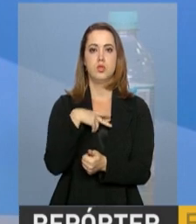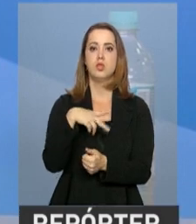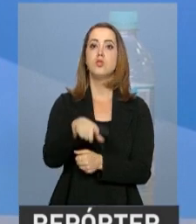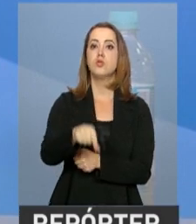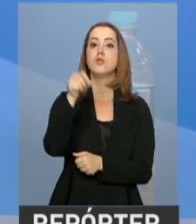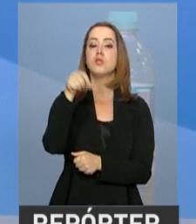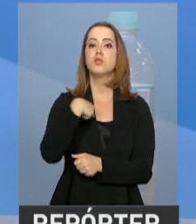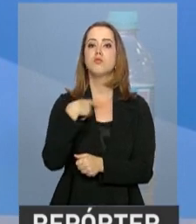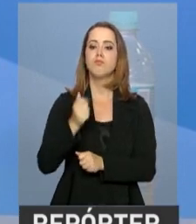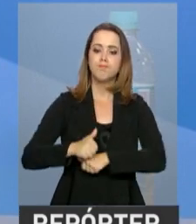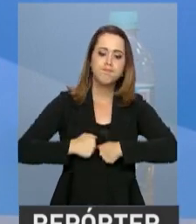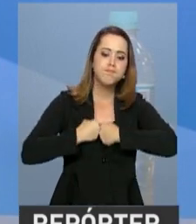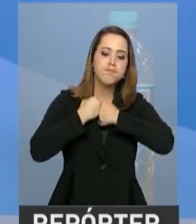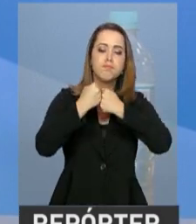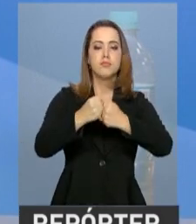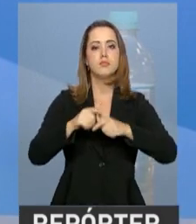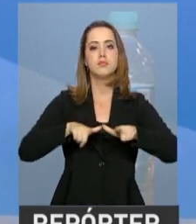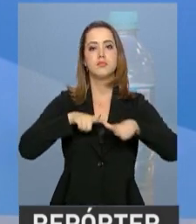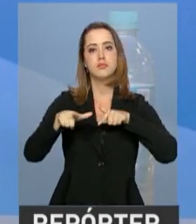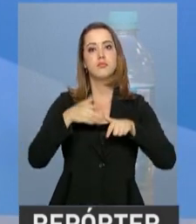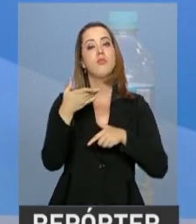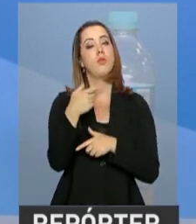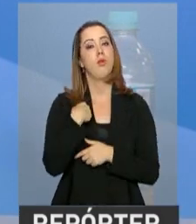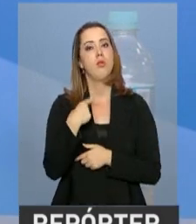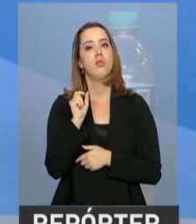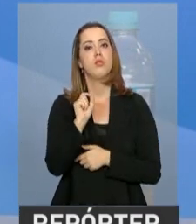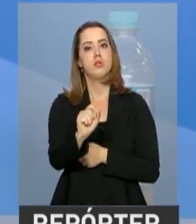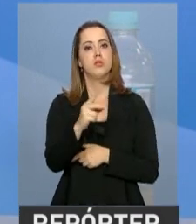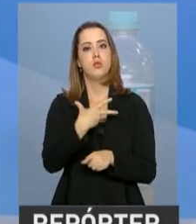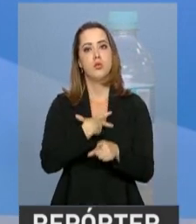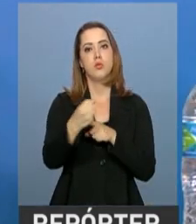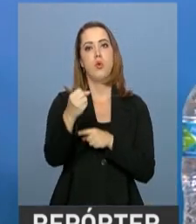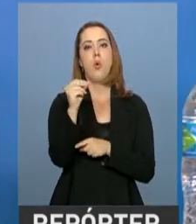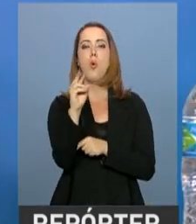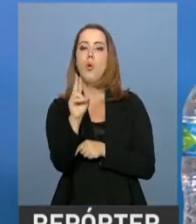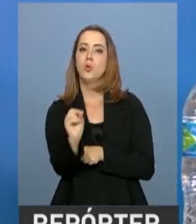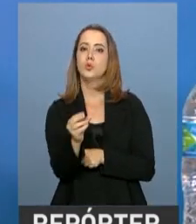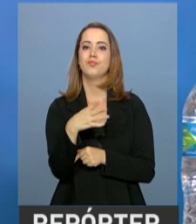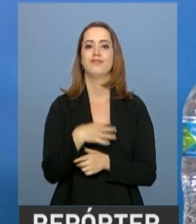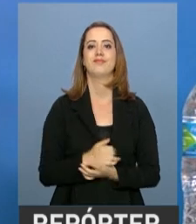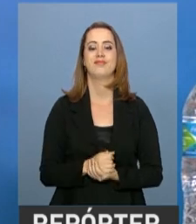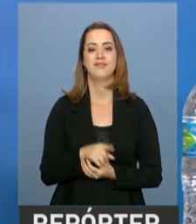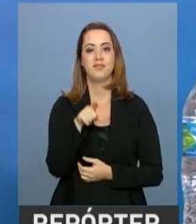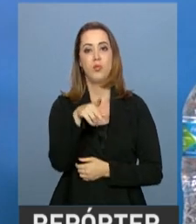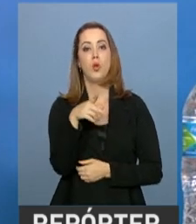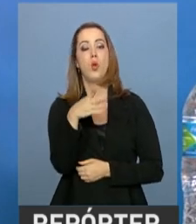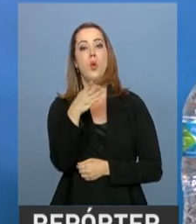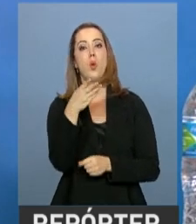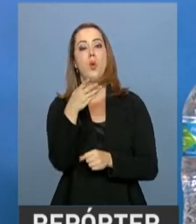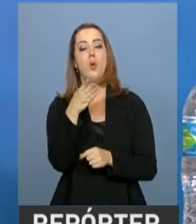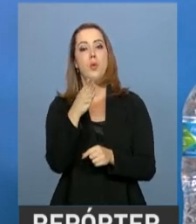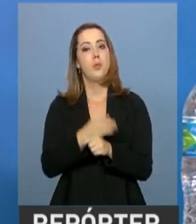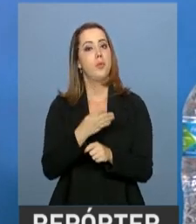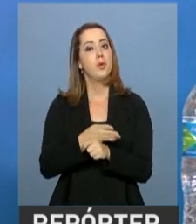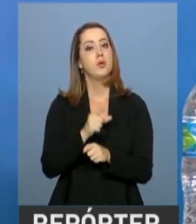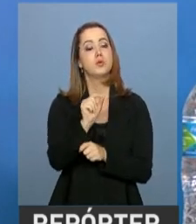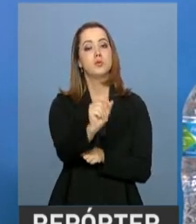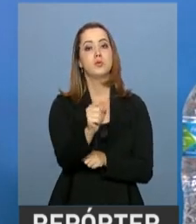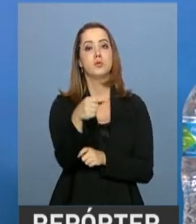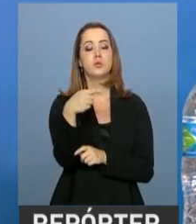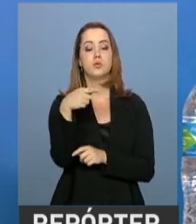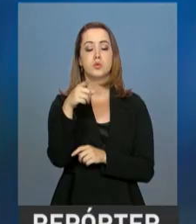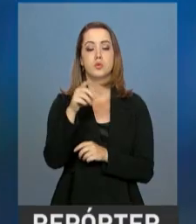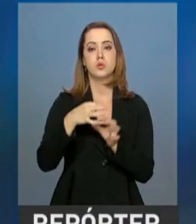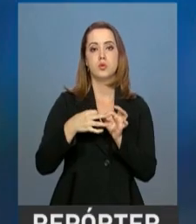eu já quero dar o meu melhor para poder quem sabe assim eu conseguir a medalha de ouro depois de um bronze nos 100 m rasos na classe